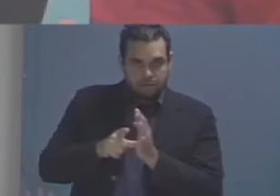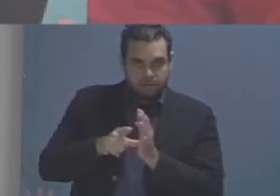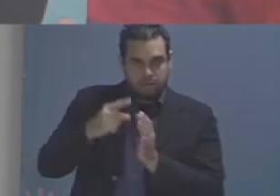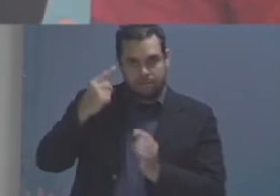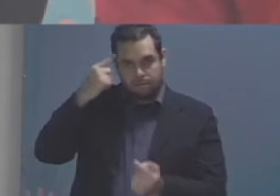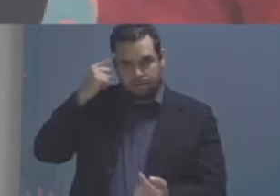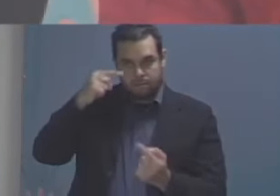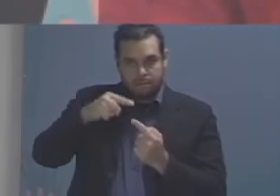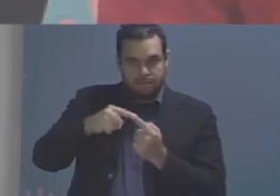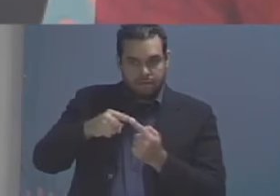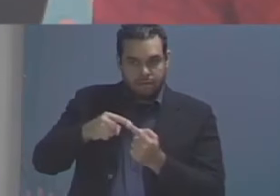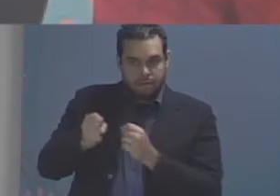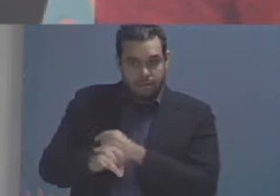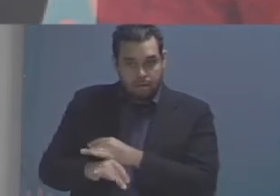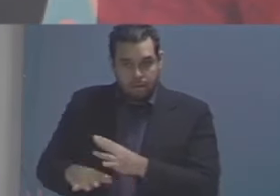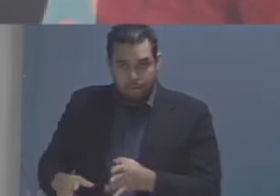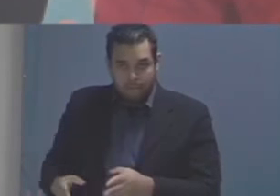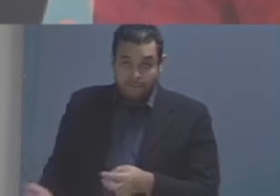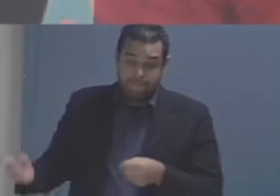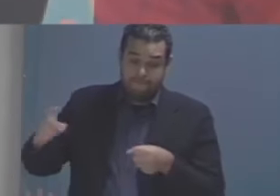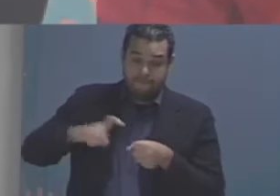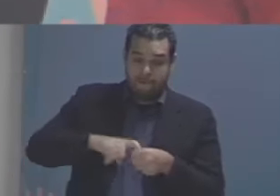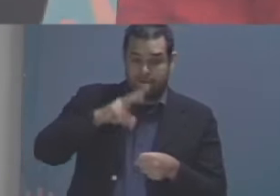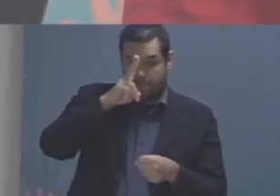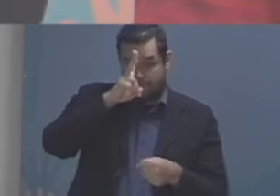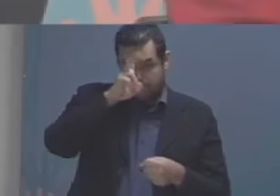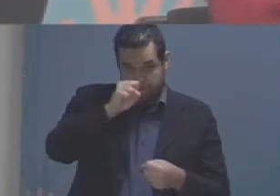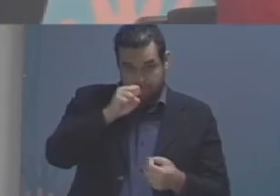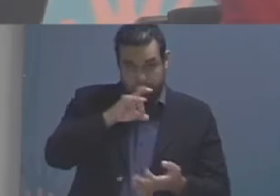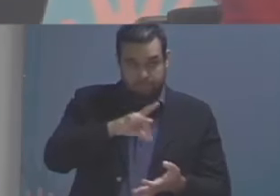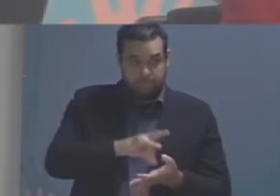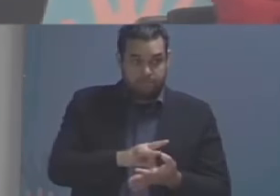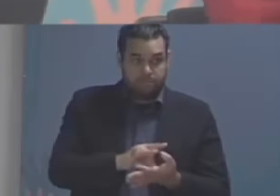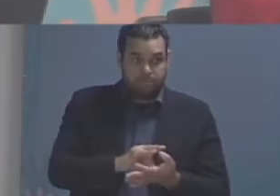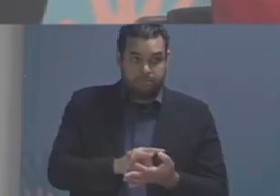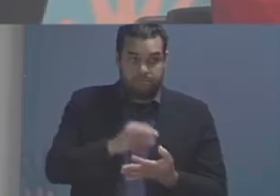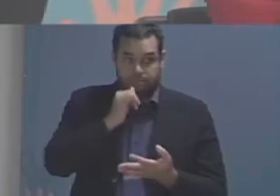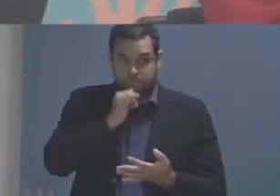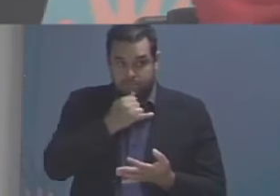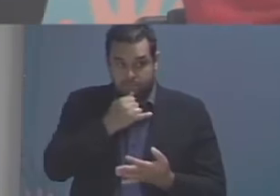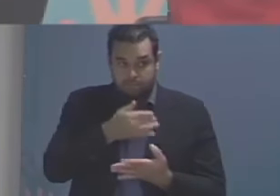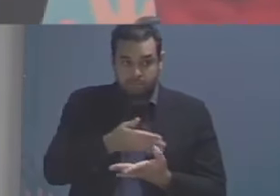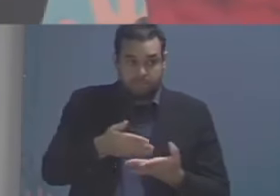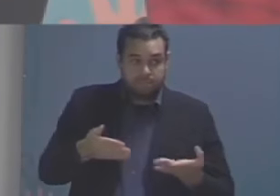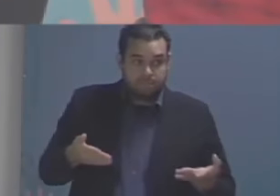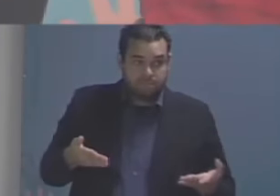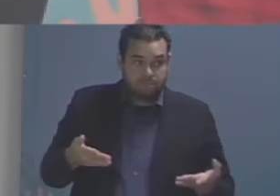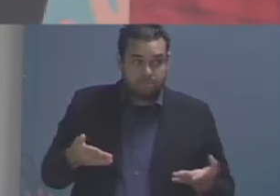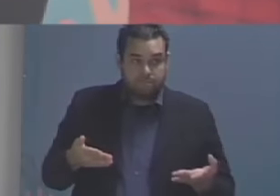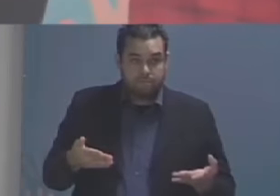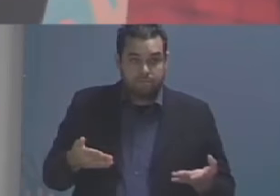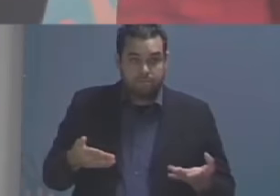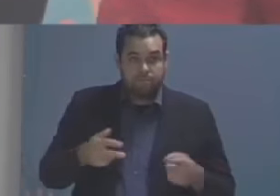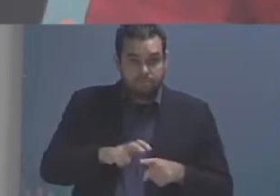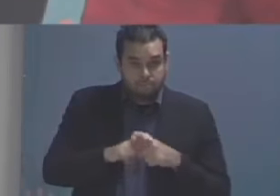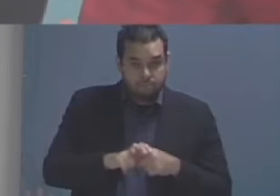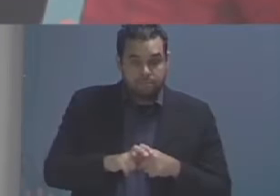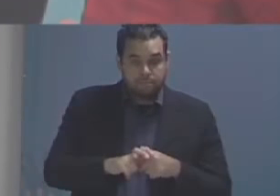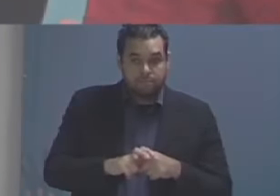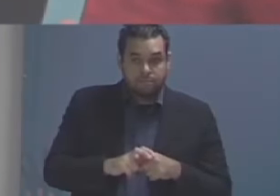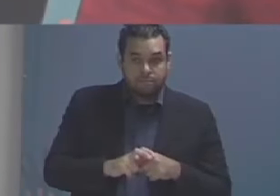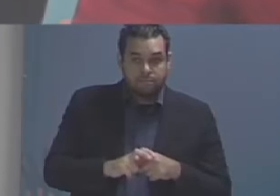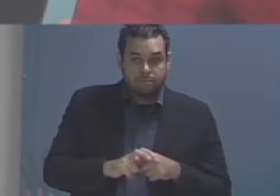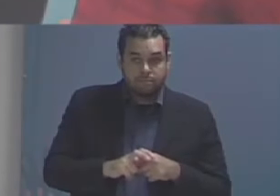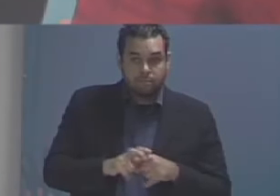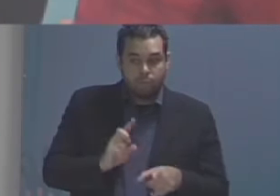nós julgávamos, superadas, têm voltado com muita força, infelizmente, eu acho, infelizmente, para os